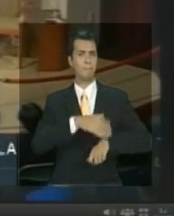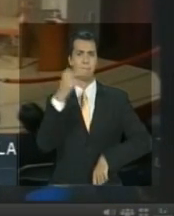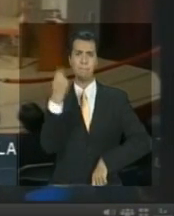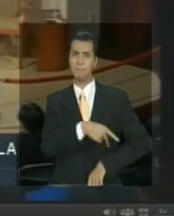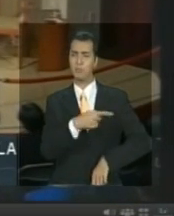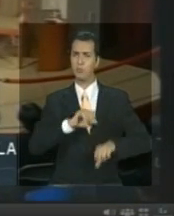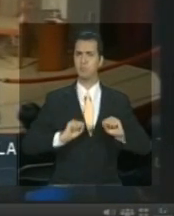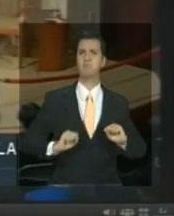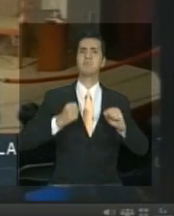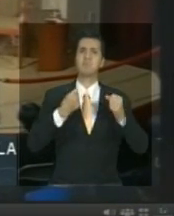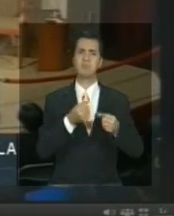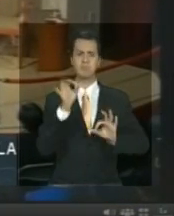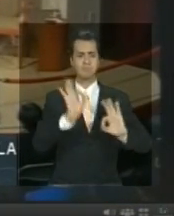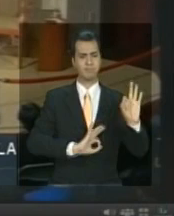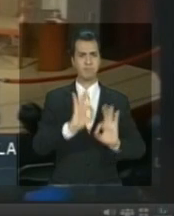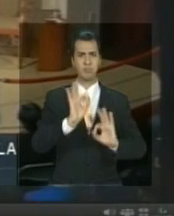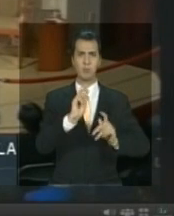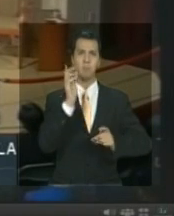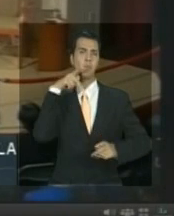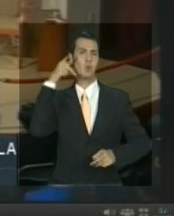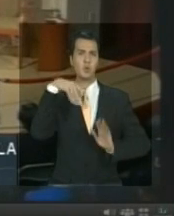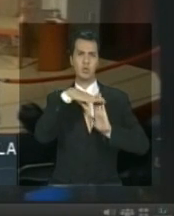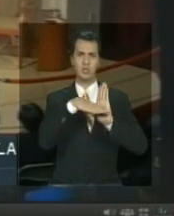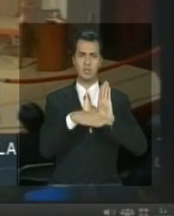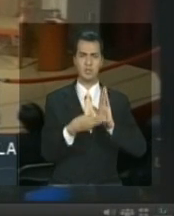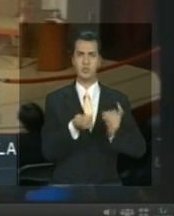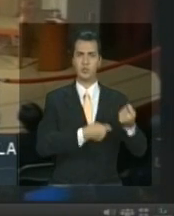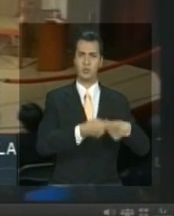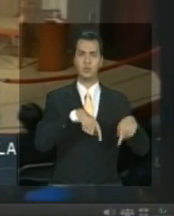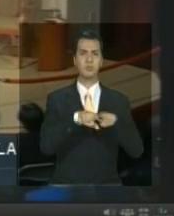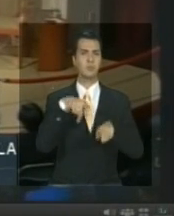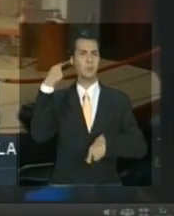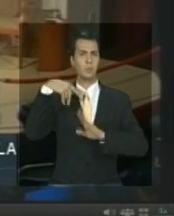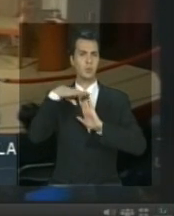a condução da política econômica e da política social.